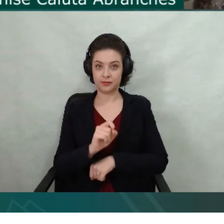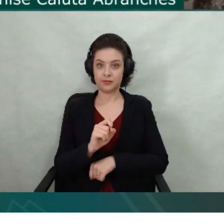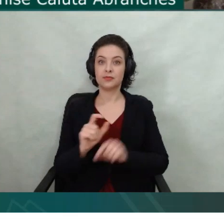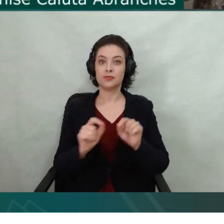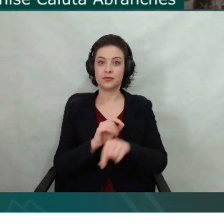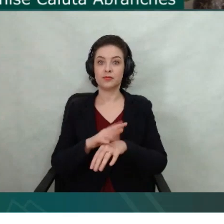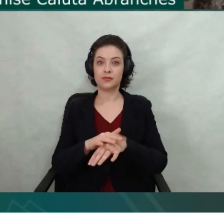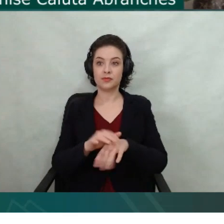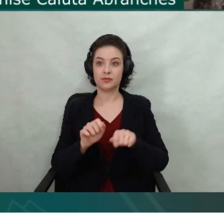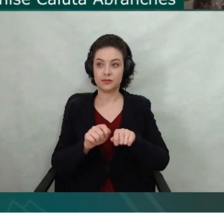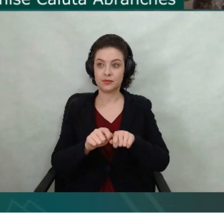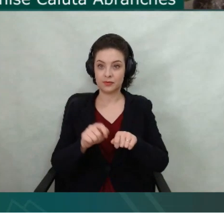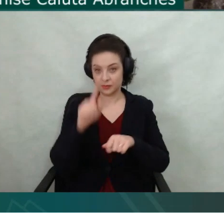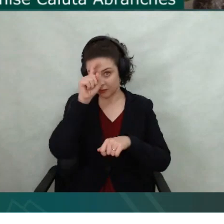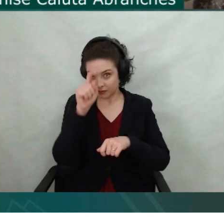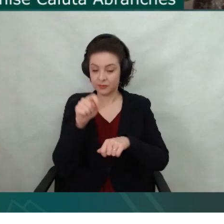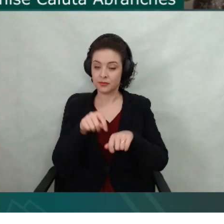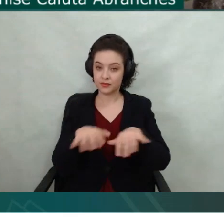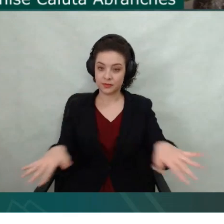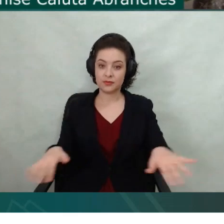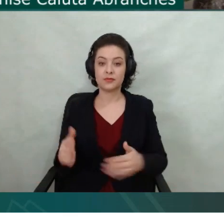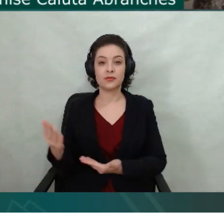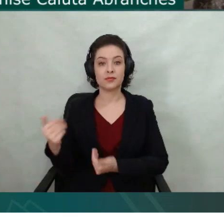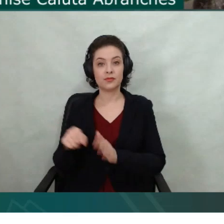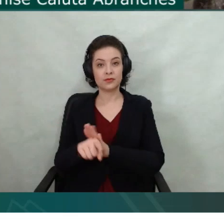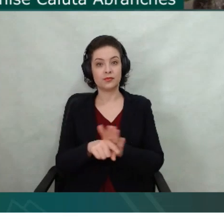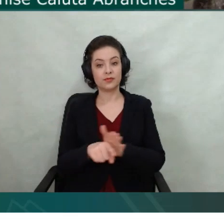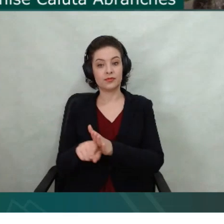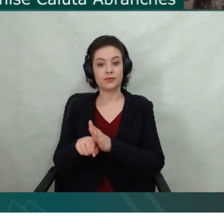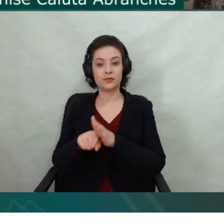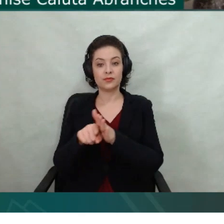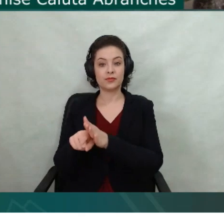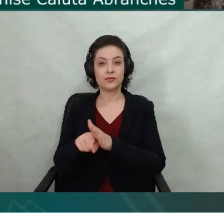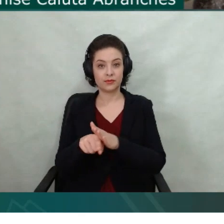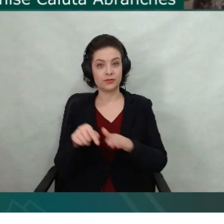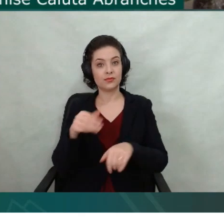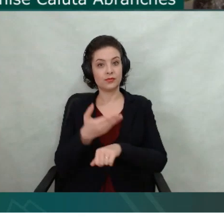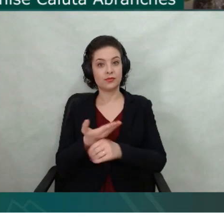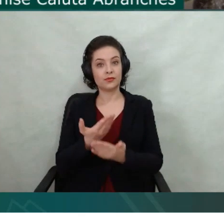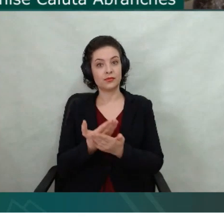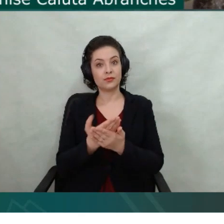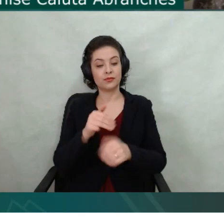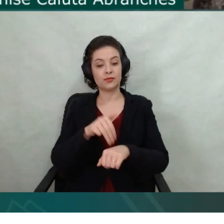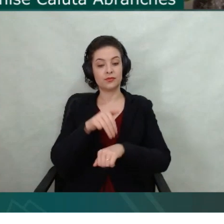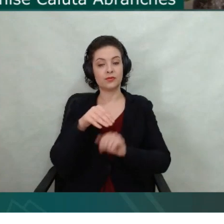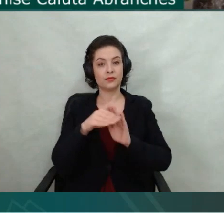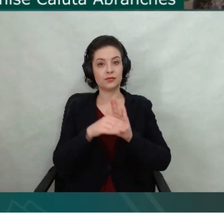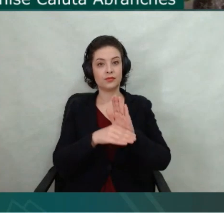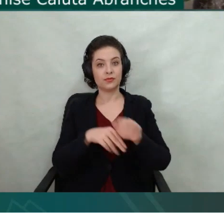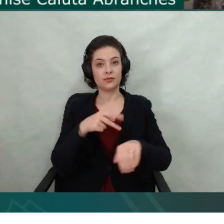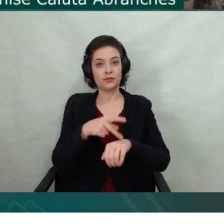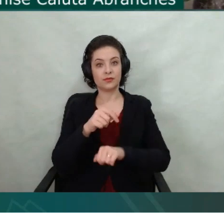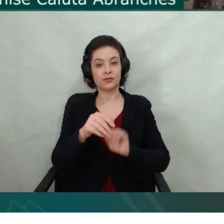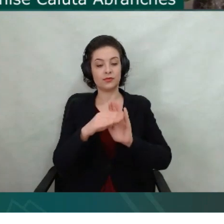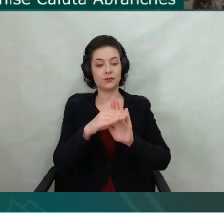hospitalar. Eduardo é um jovem pesquisador, mestrando do programa de pós-graduação da